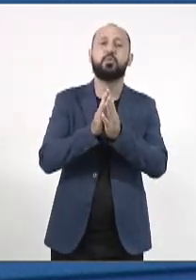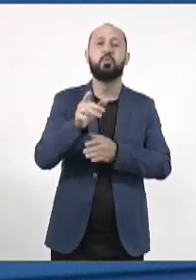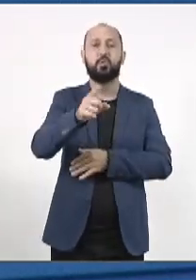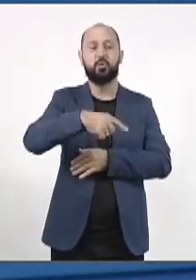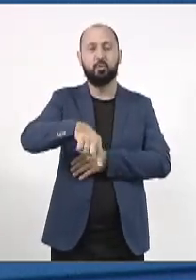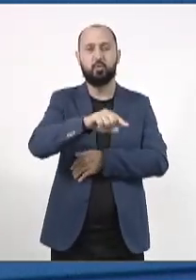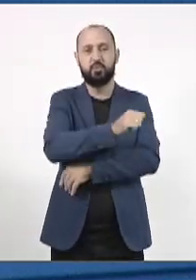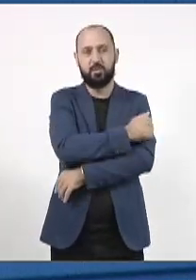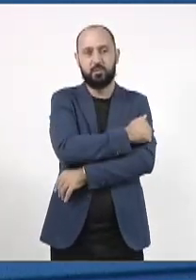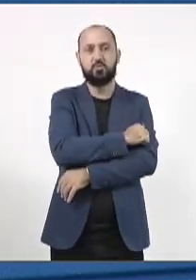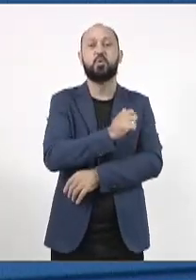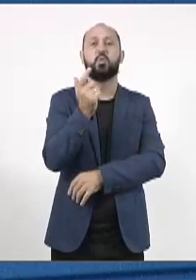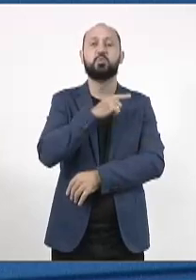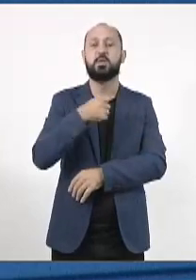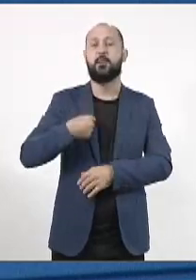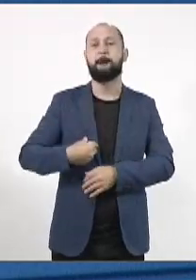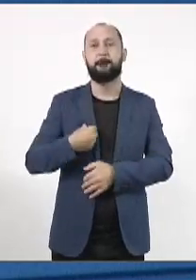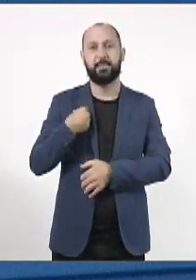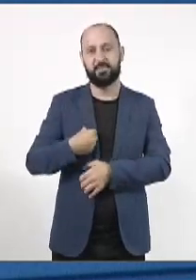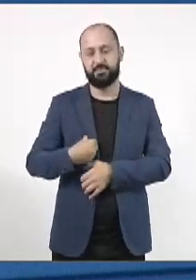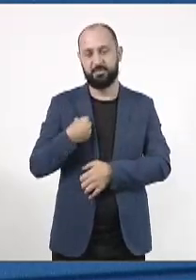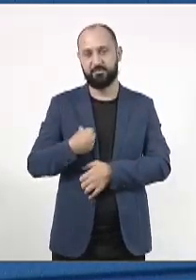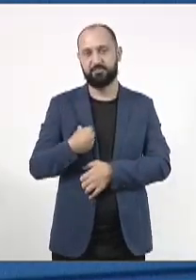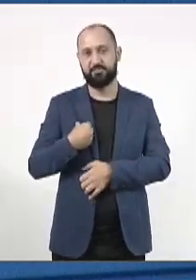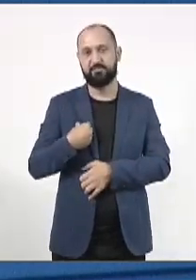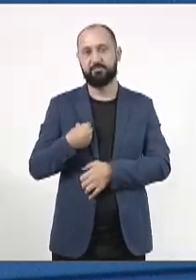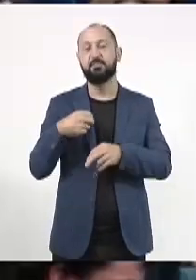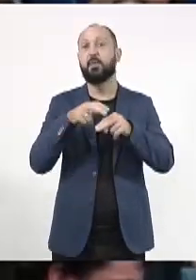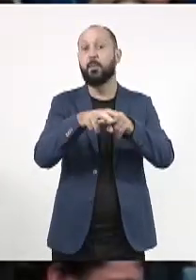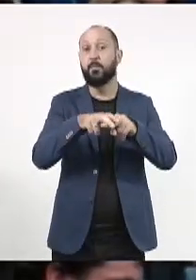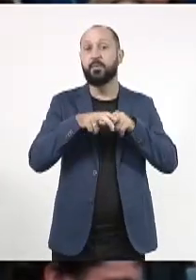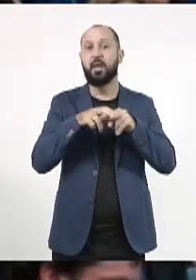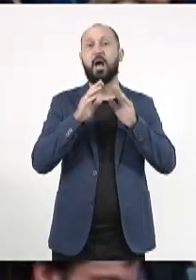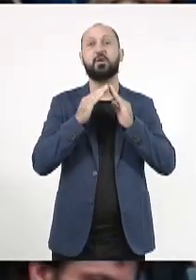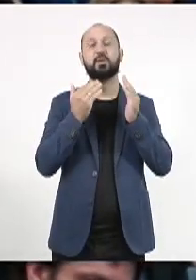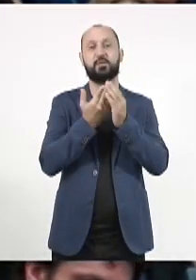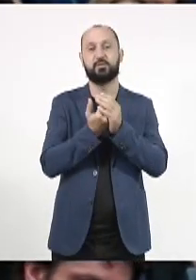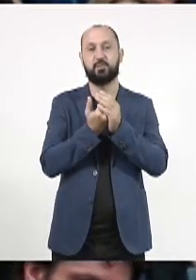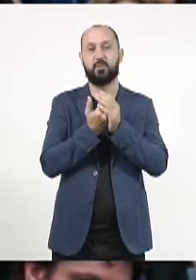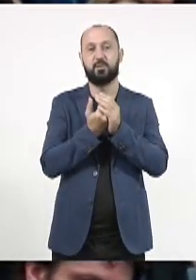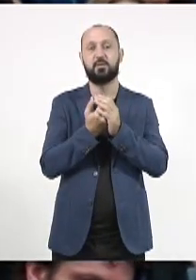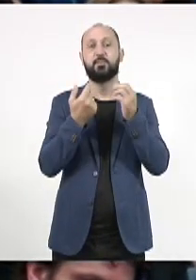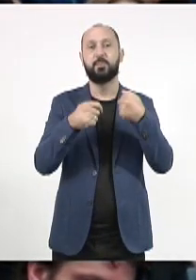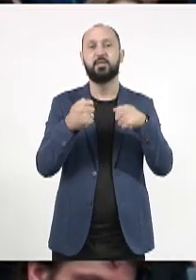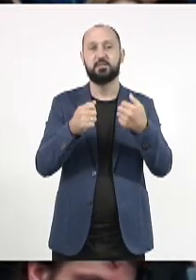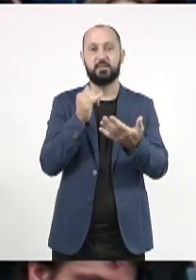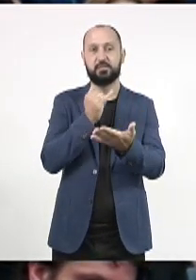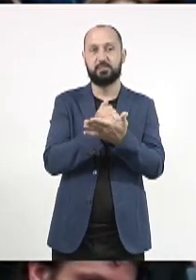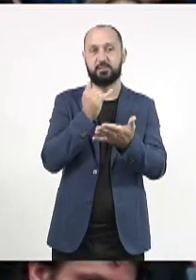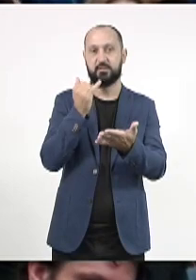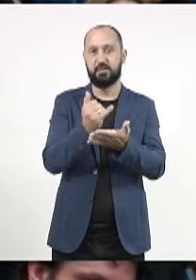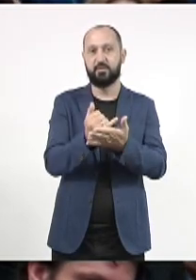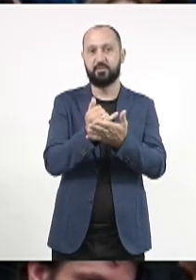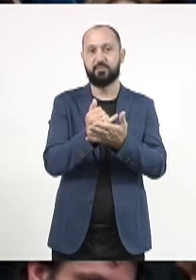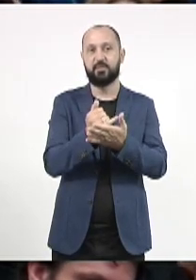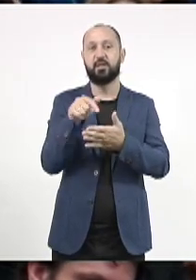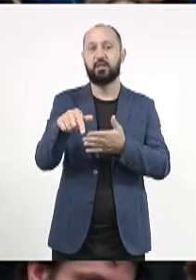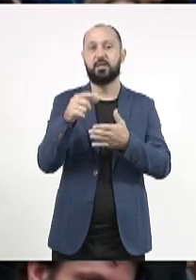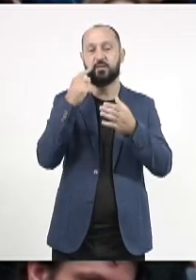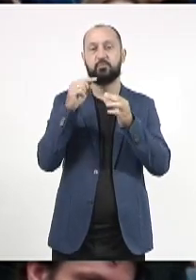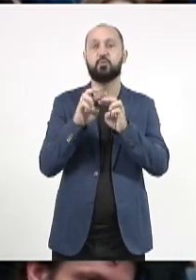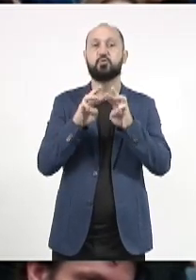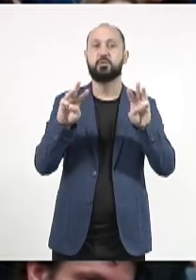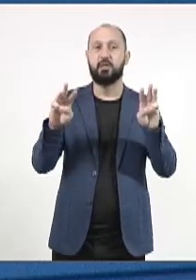todos os nossos alunos pudessem participar. E, para isso, as escolas têm que se inscrever aqui no site